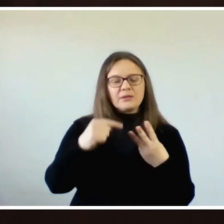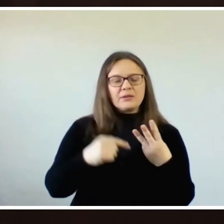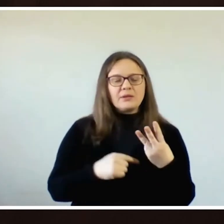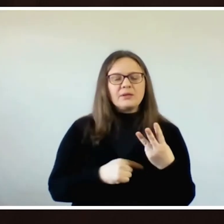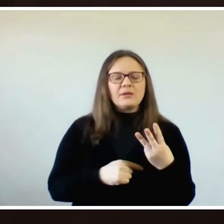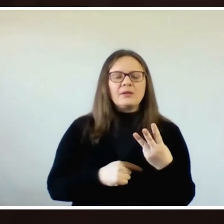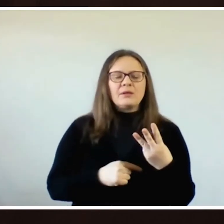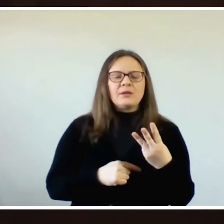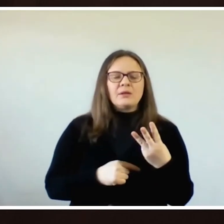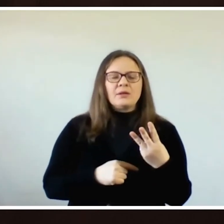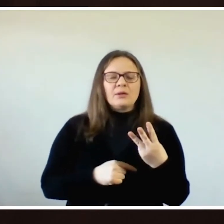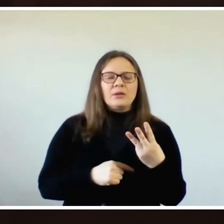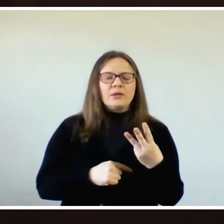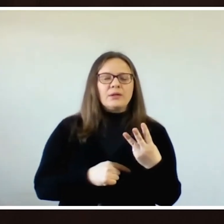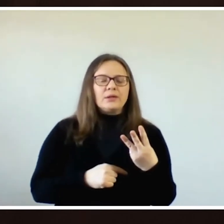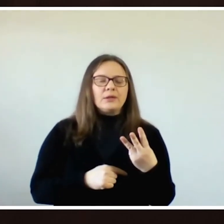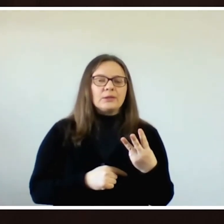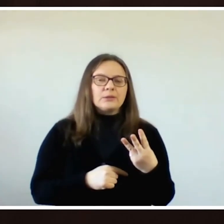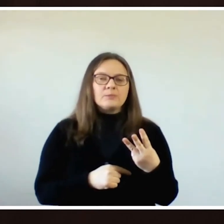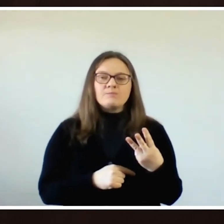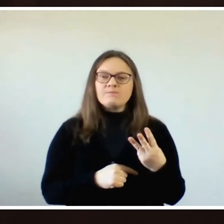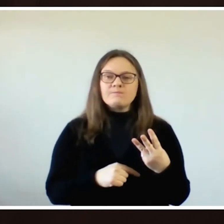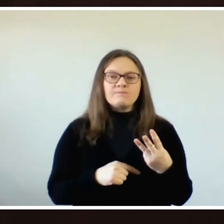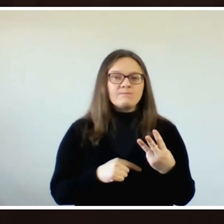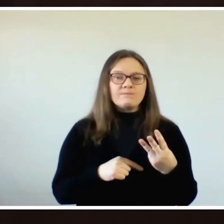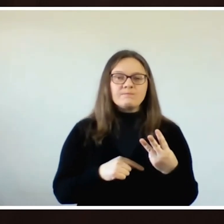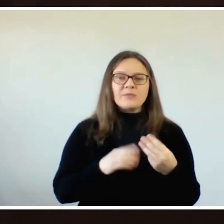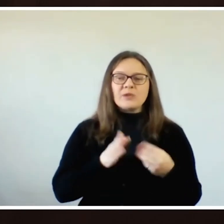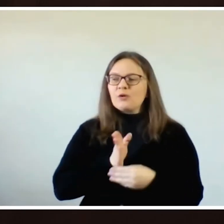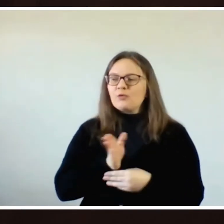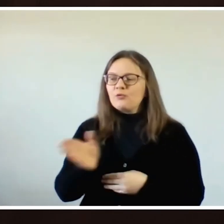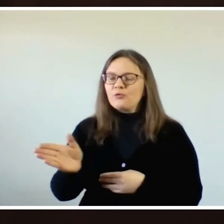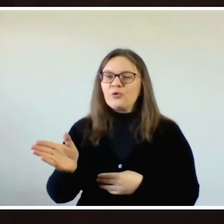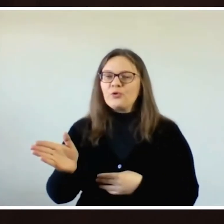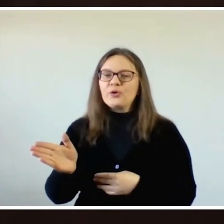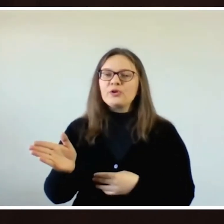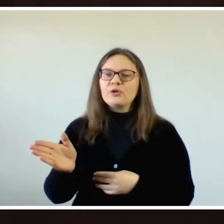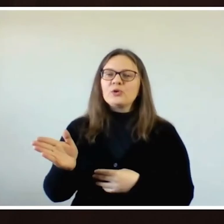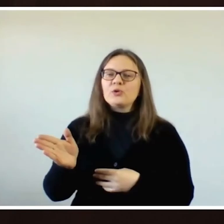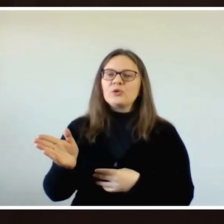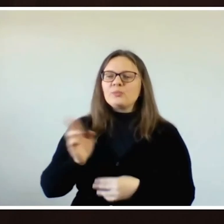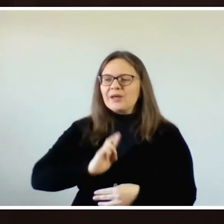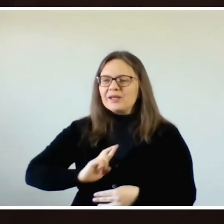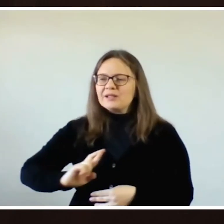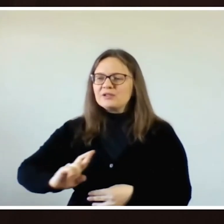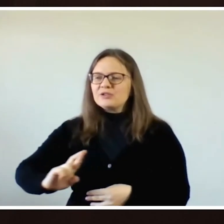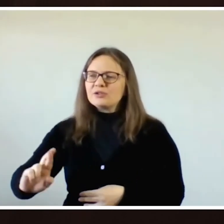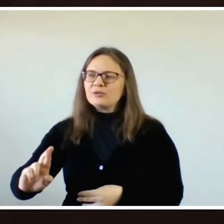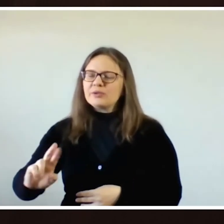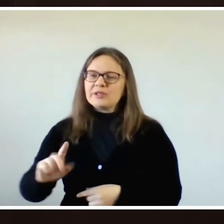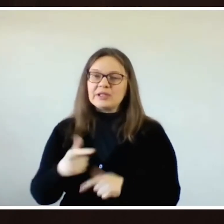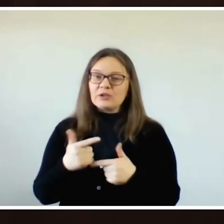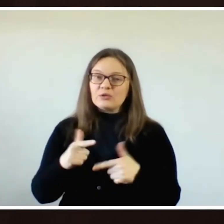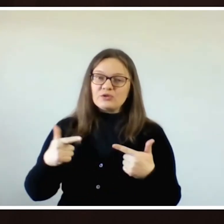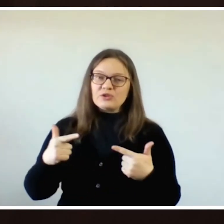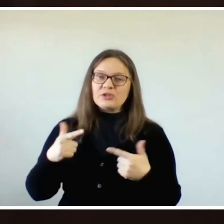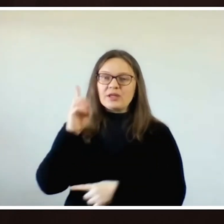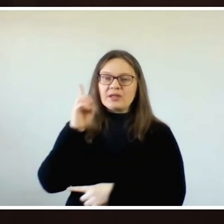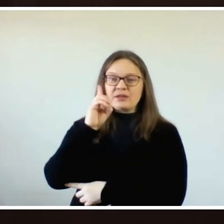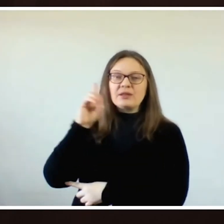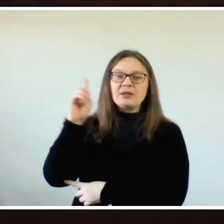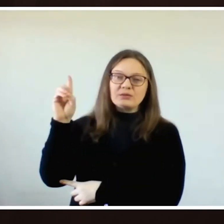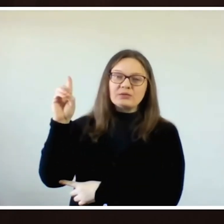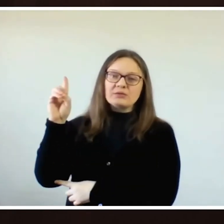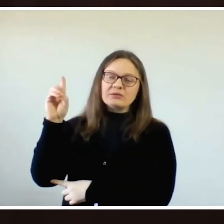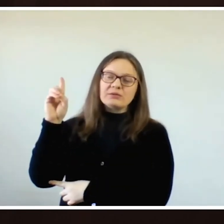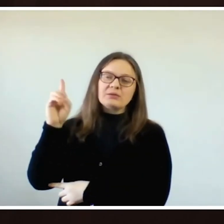do arianismo, tá? Não caiu na linha do arianismo. Trouxe de volta do exílio o Atanásio, que tinha sido banido